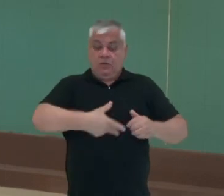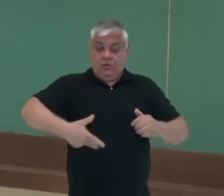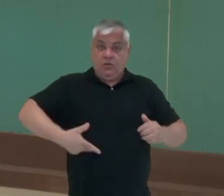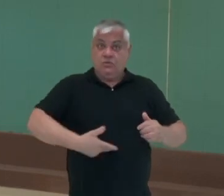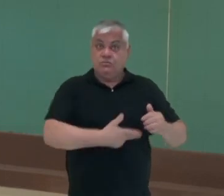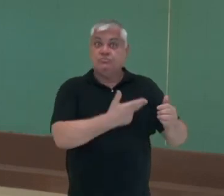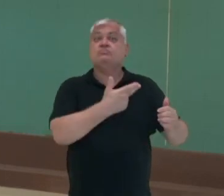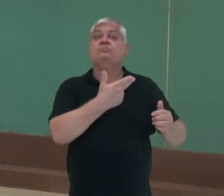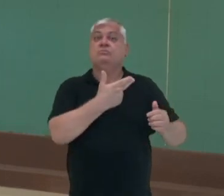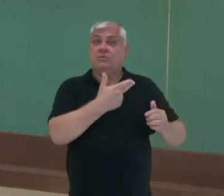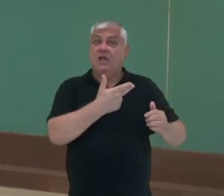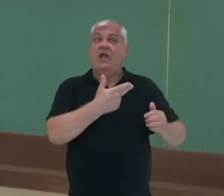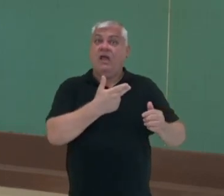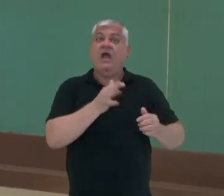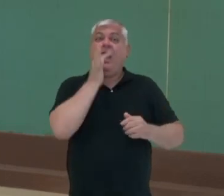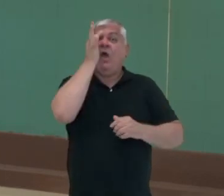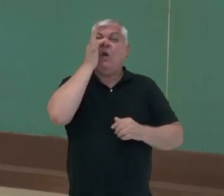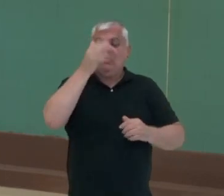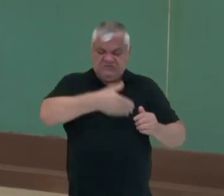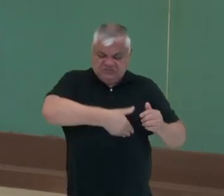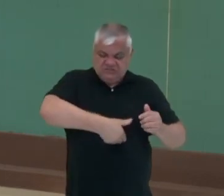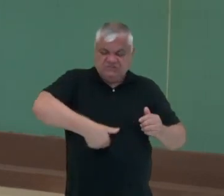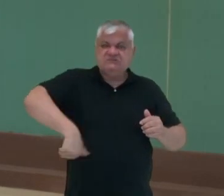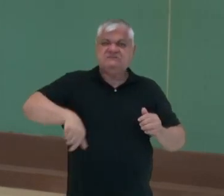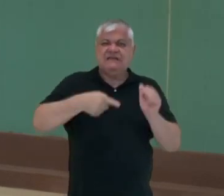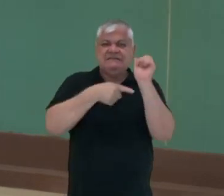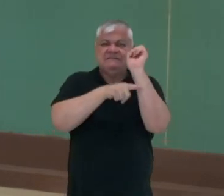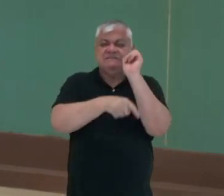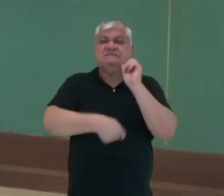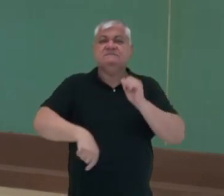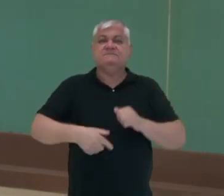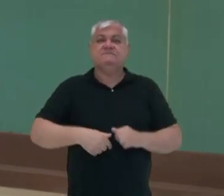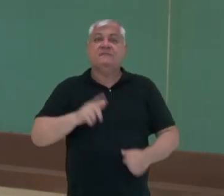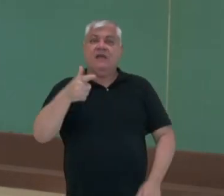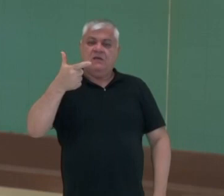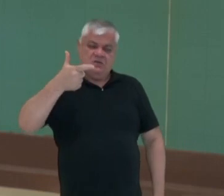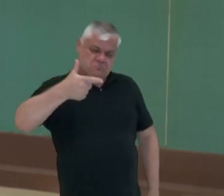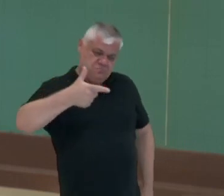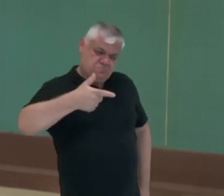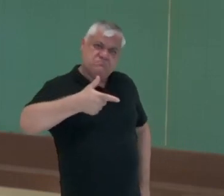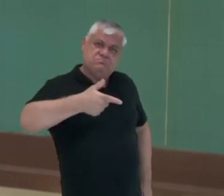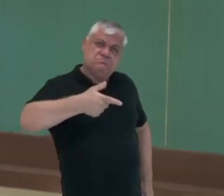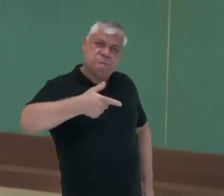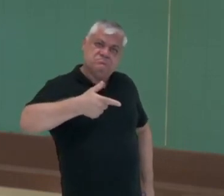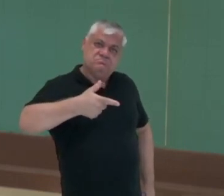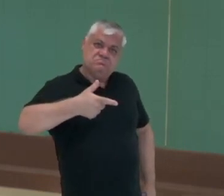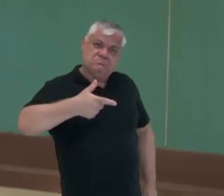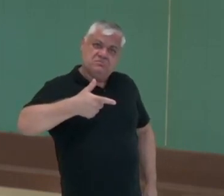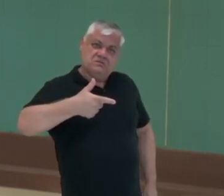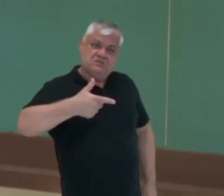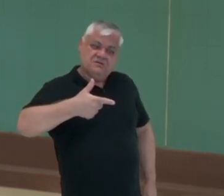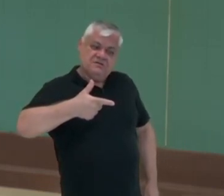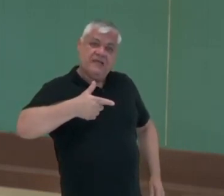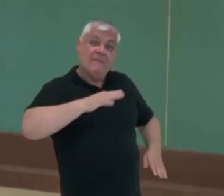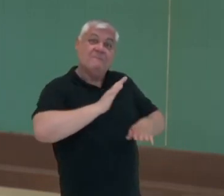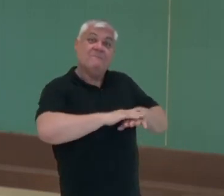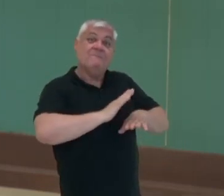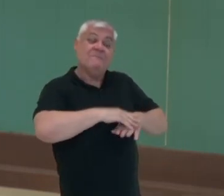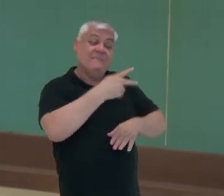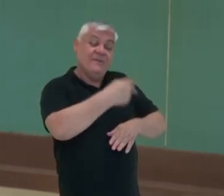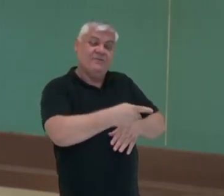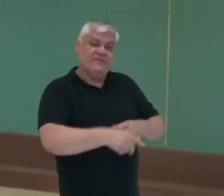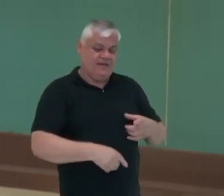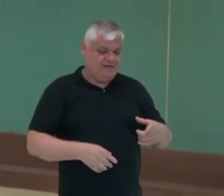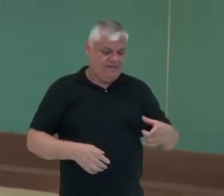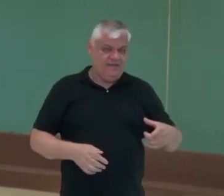do espinho. Aí chegou uma pessoa, pegou a arma carregada e ela estava com balas, colocou na mão da Marina, colocou o dedo